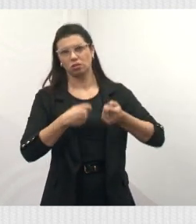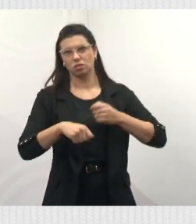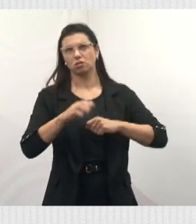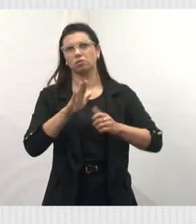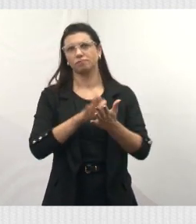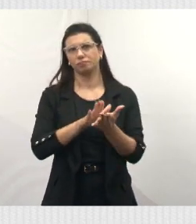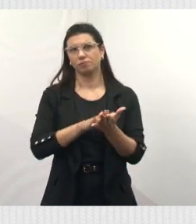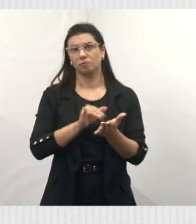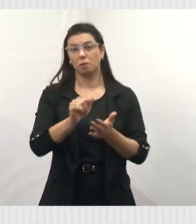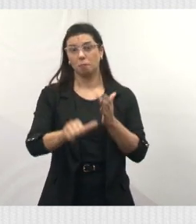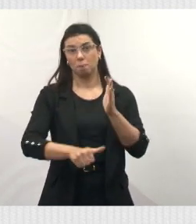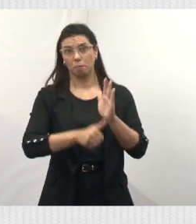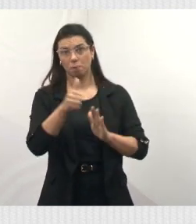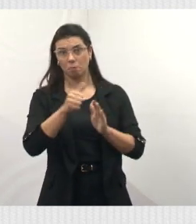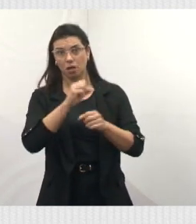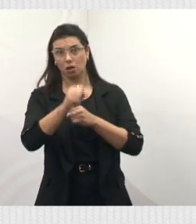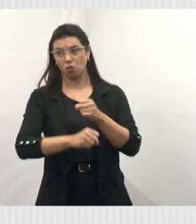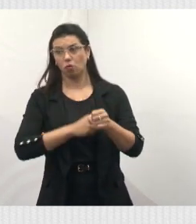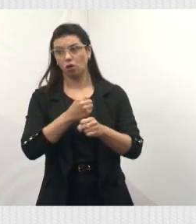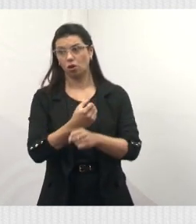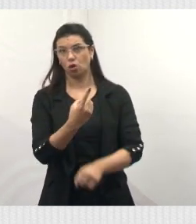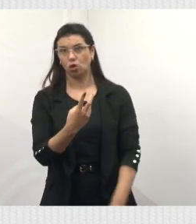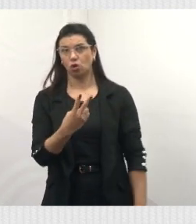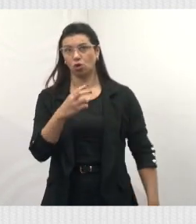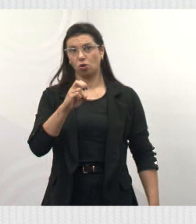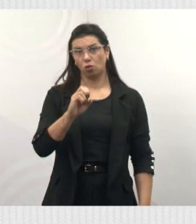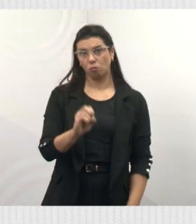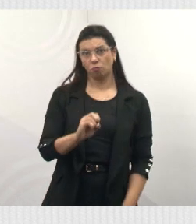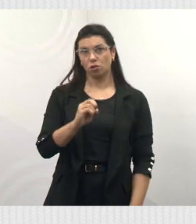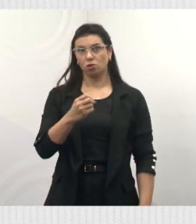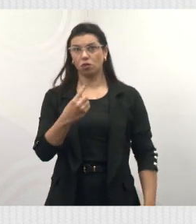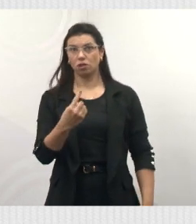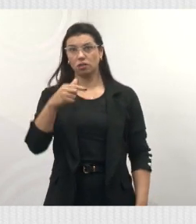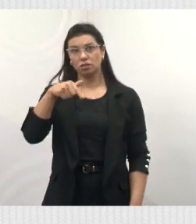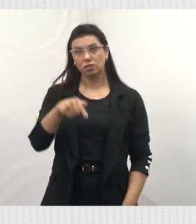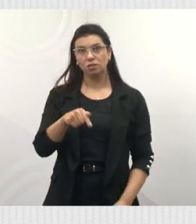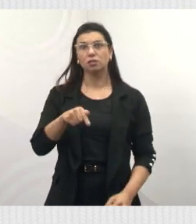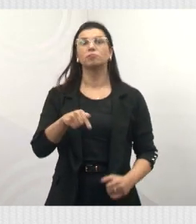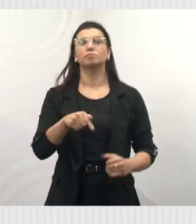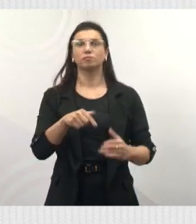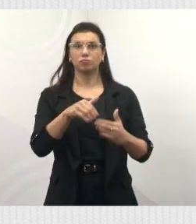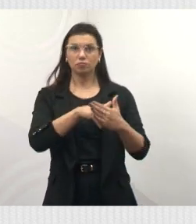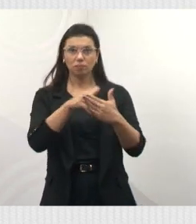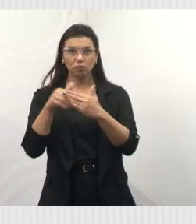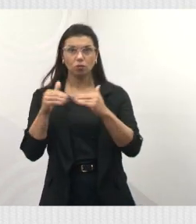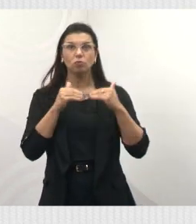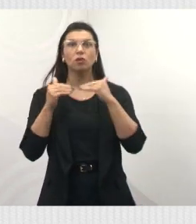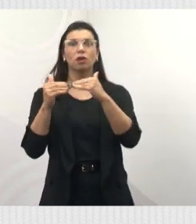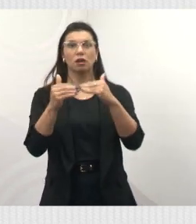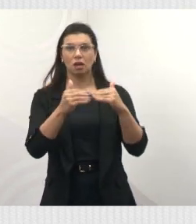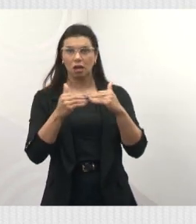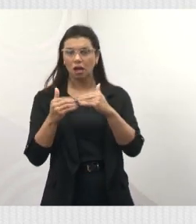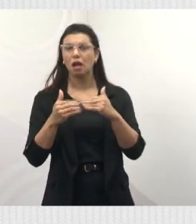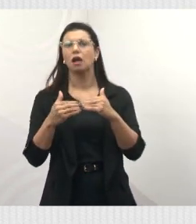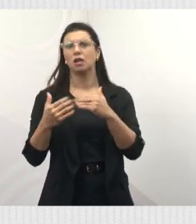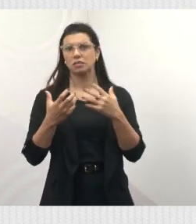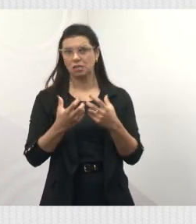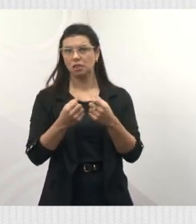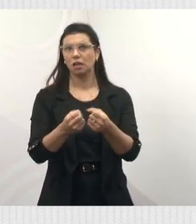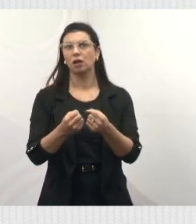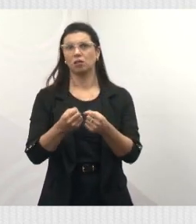primeiro ano que nós já fizemos, 2017, foi aprovado pela Câmara 2018 foi aprovado pela